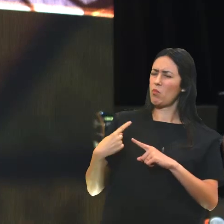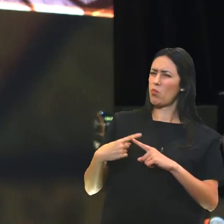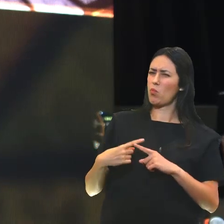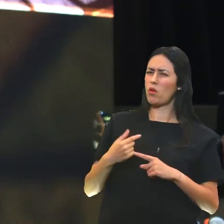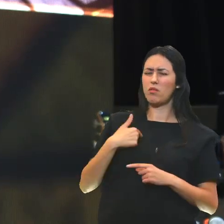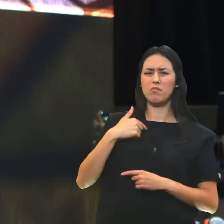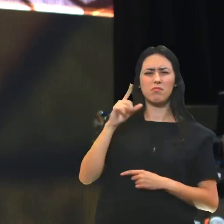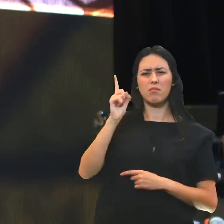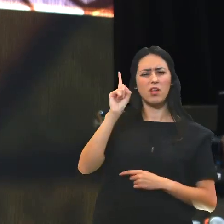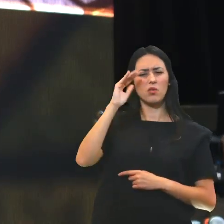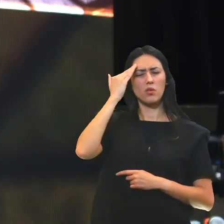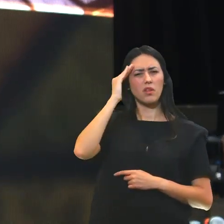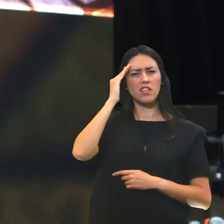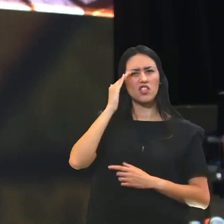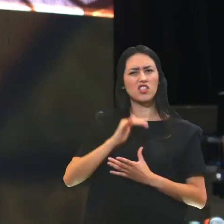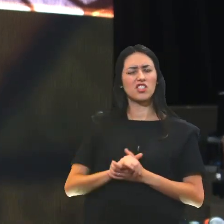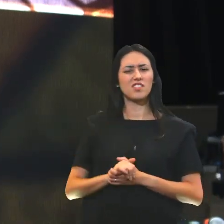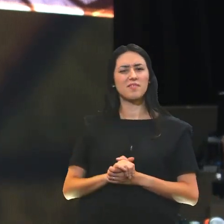Sinceramente.